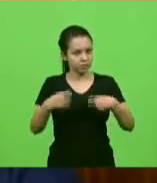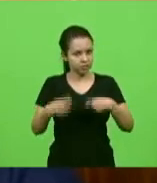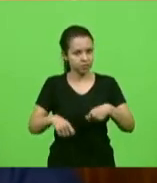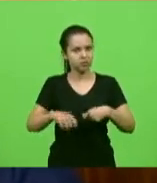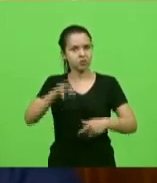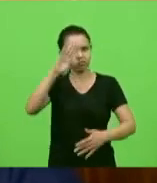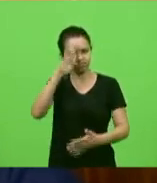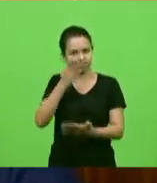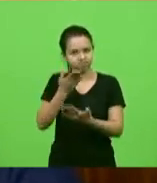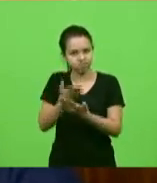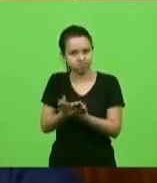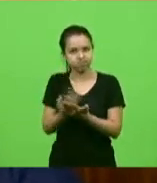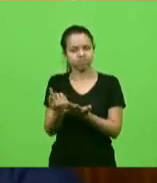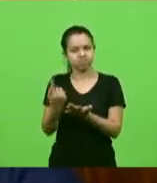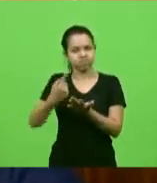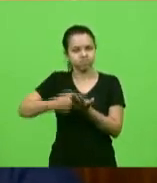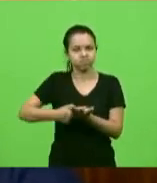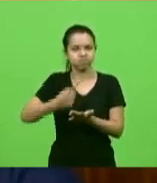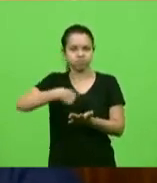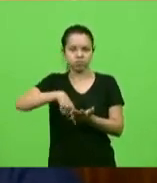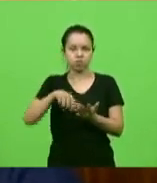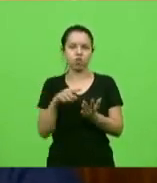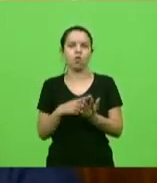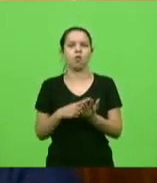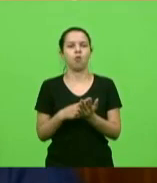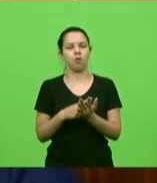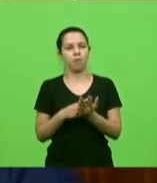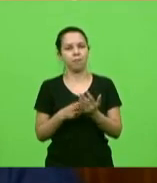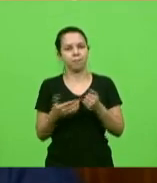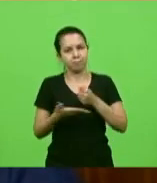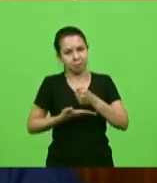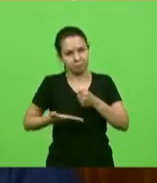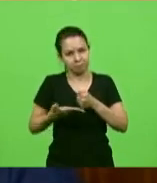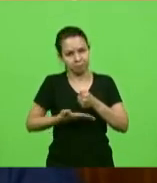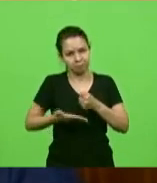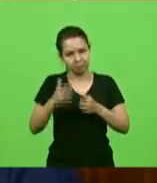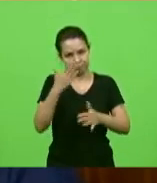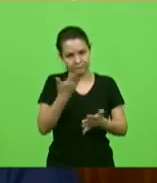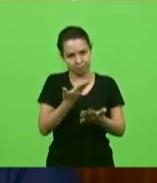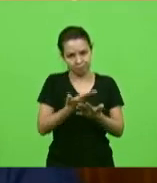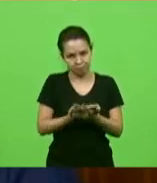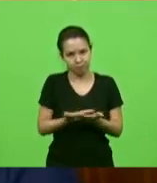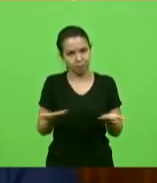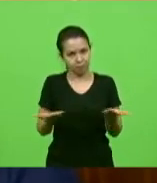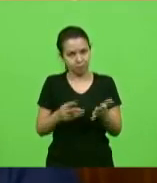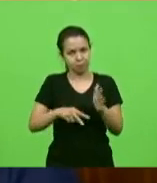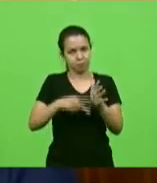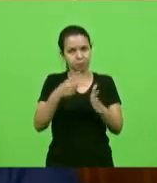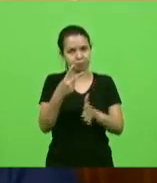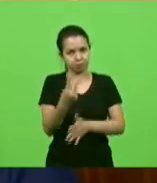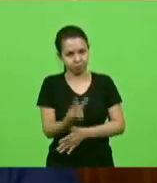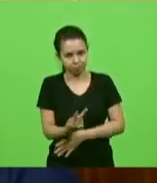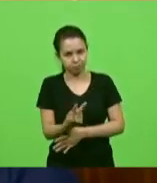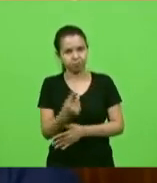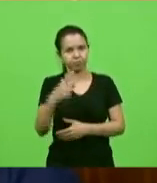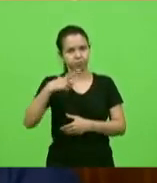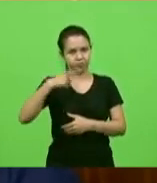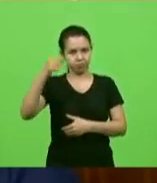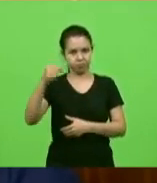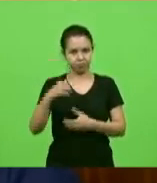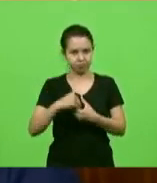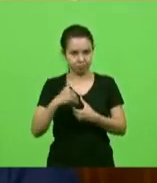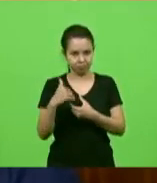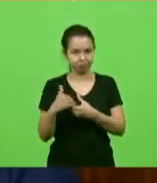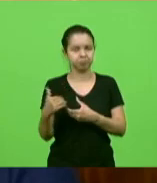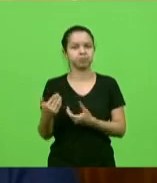princípios. No meu caso, em particular, é a segunda vez que estou aqui para cumprir o meu dever constitucional, eleito pelos meus